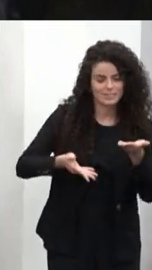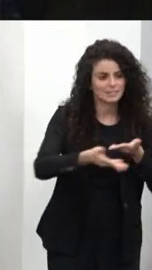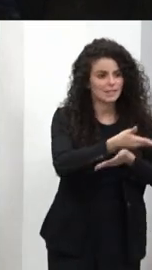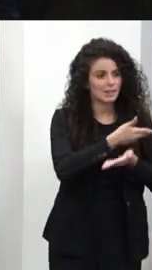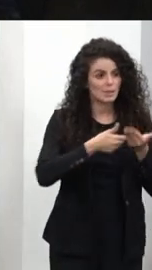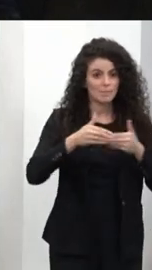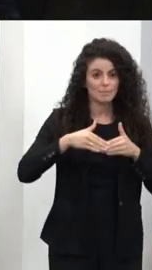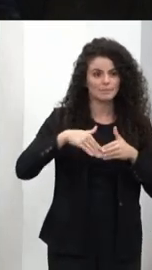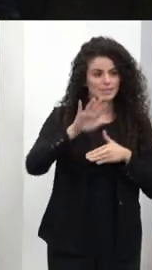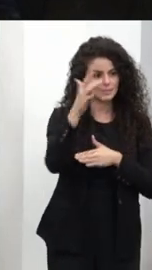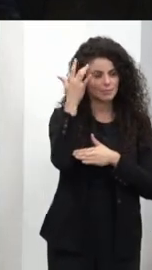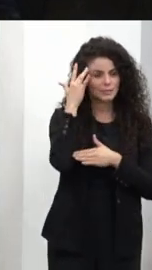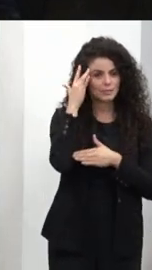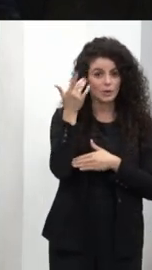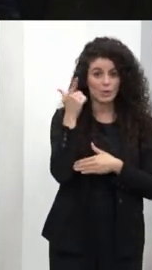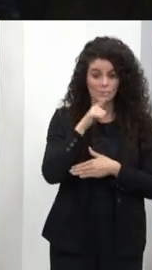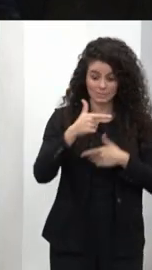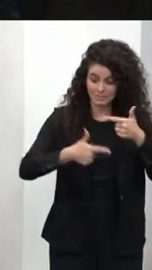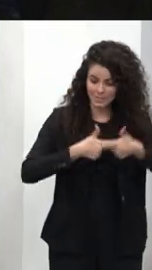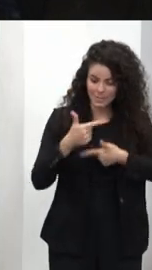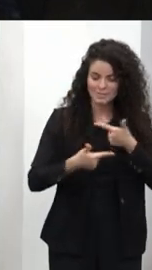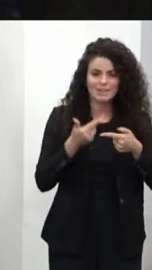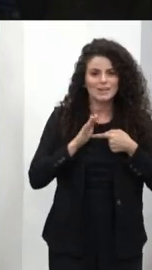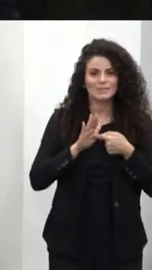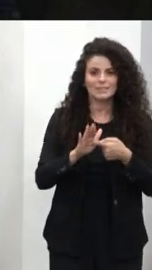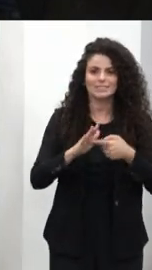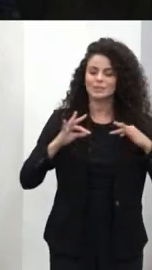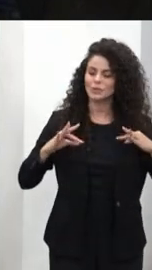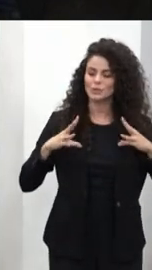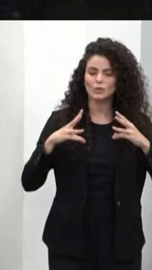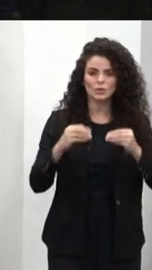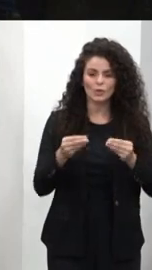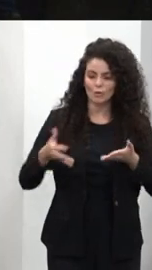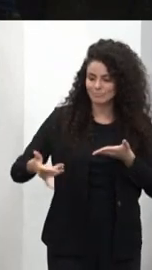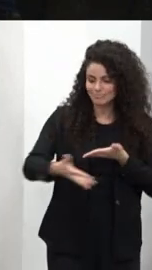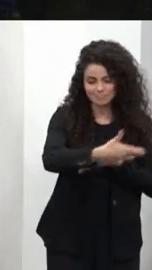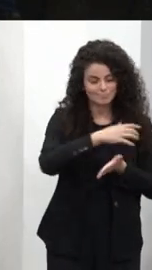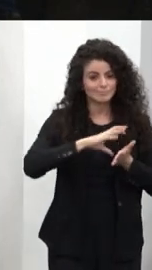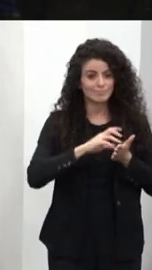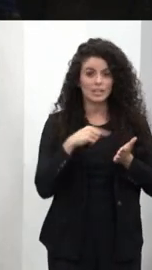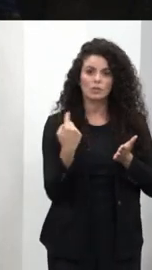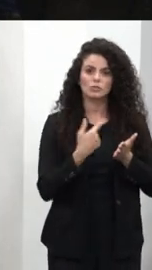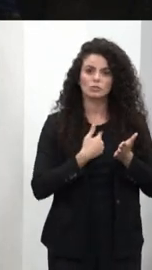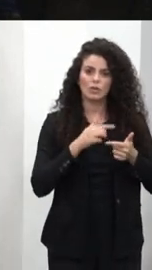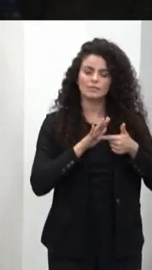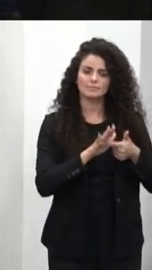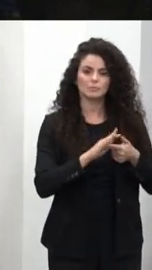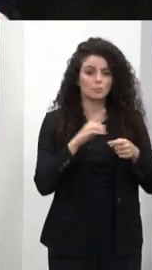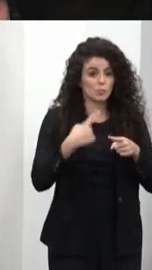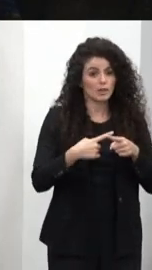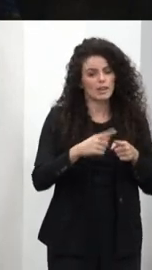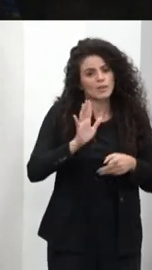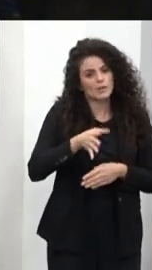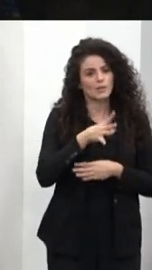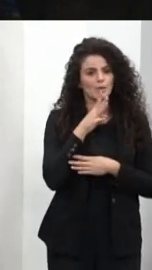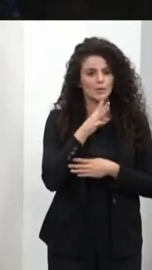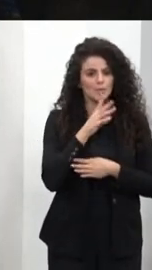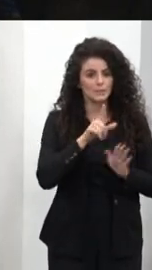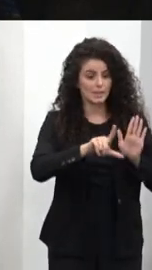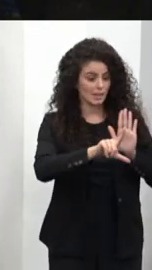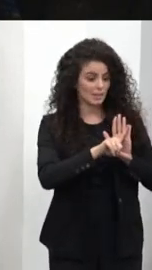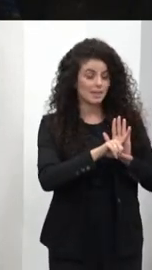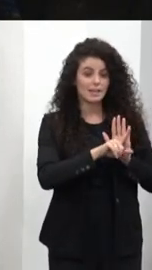maduro para trabalhar e para apresentar todos os dados ligados à nossa gestão como eu disse eu já conhecia lei Paulo Gustavo cheguei aqui